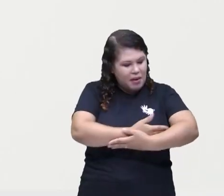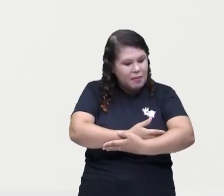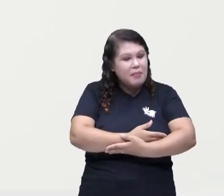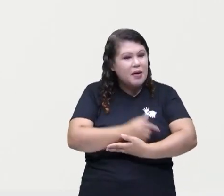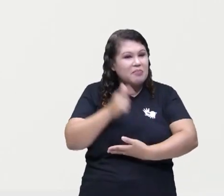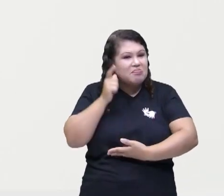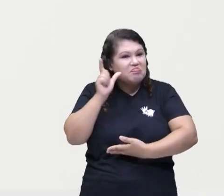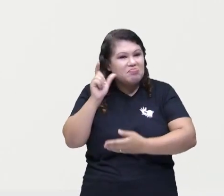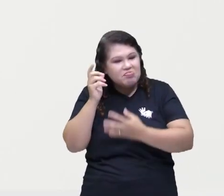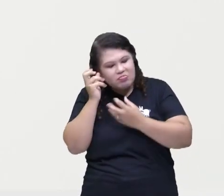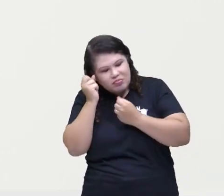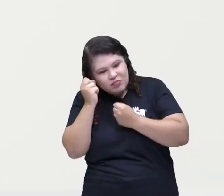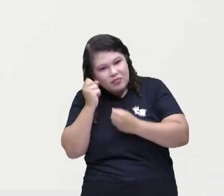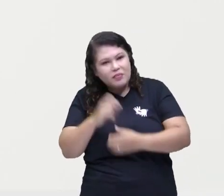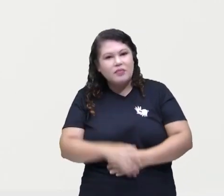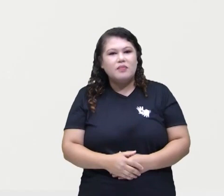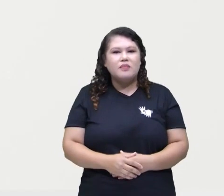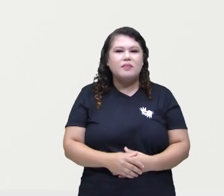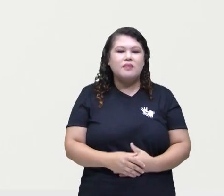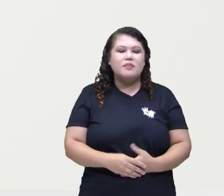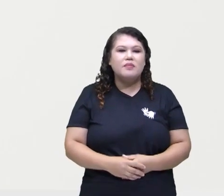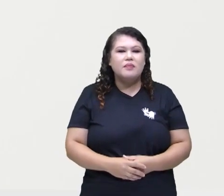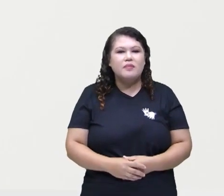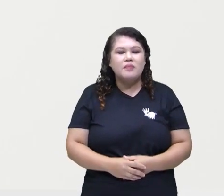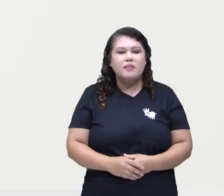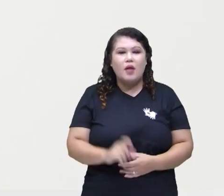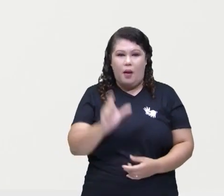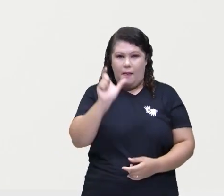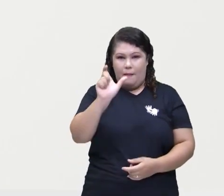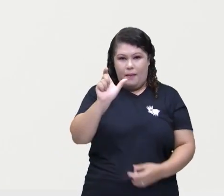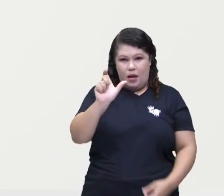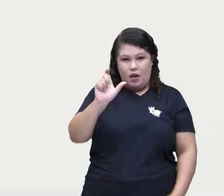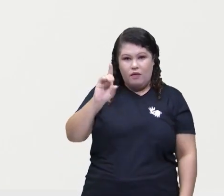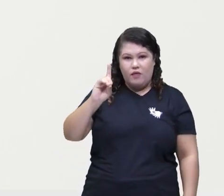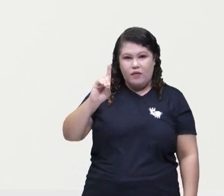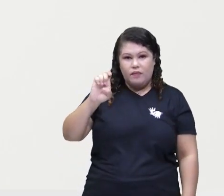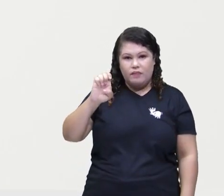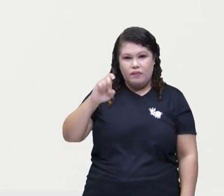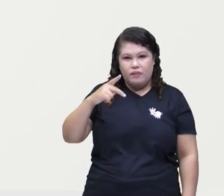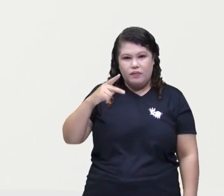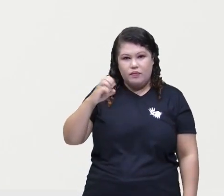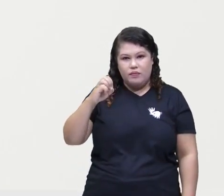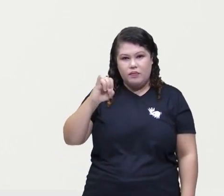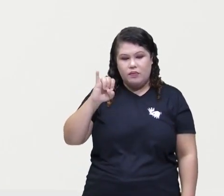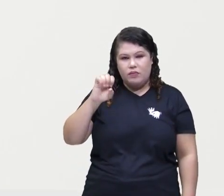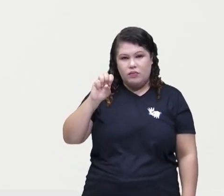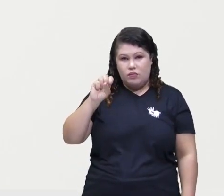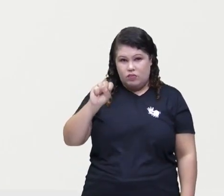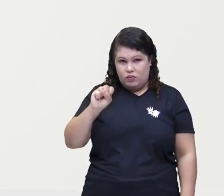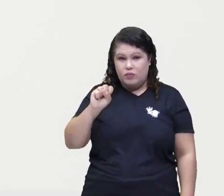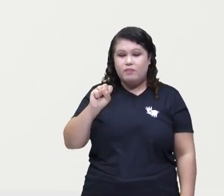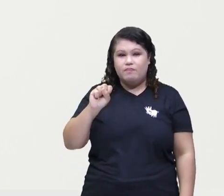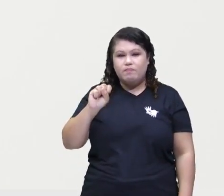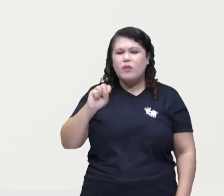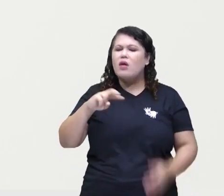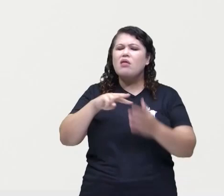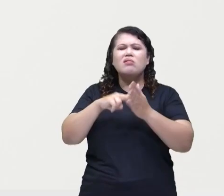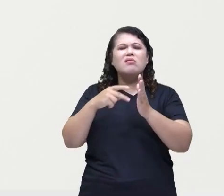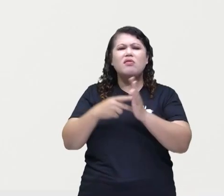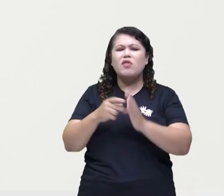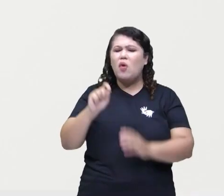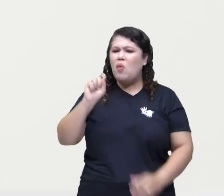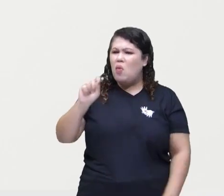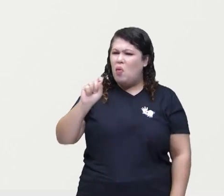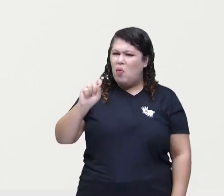nosso próximo conceito. O que significa a palavra depois? É o que